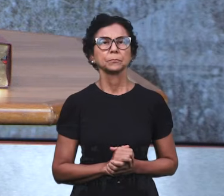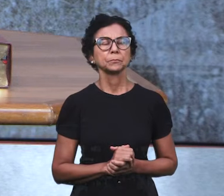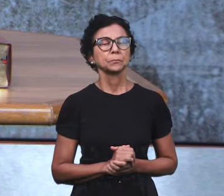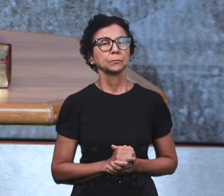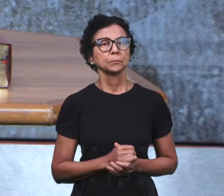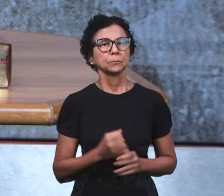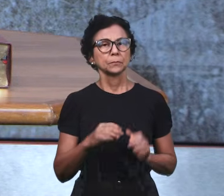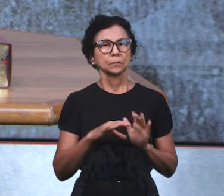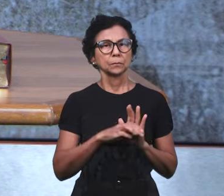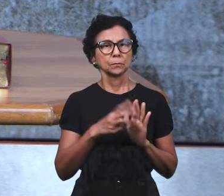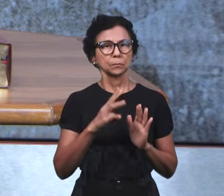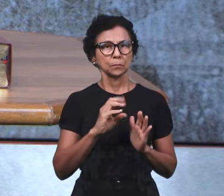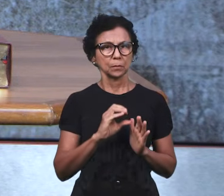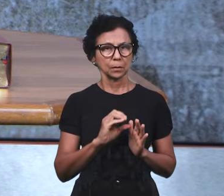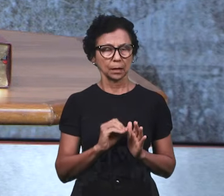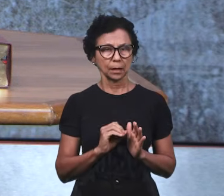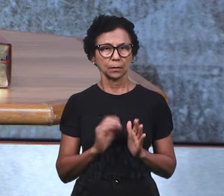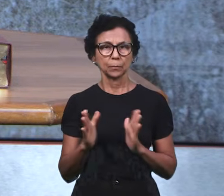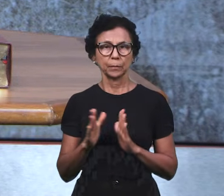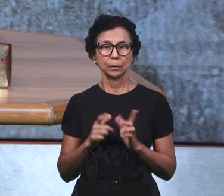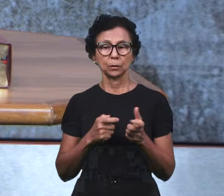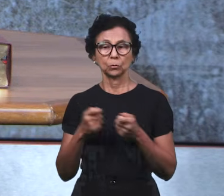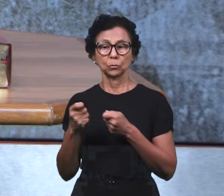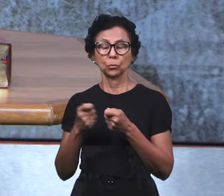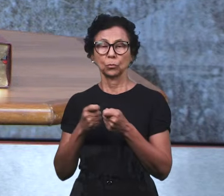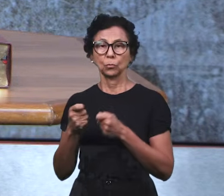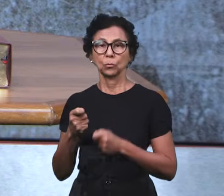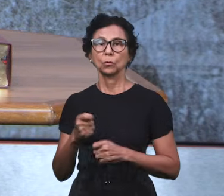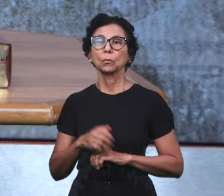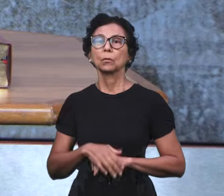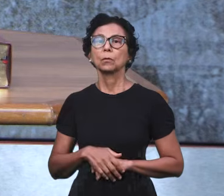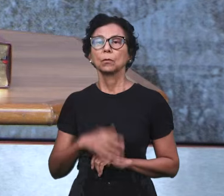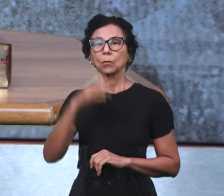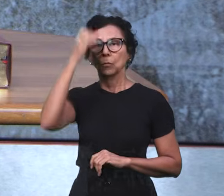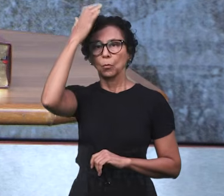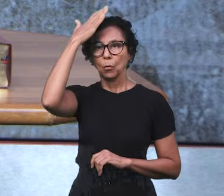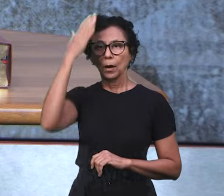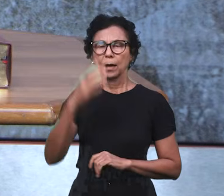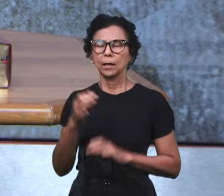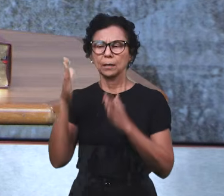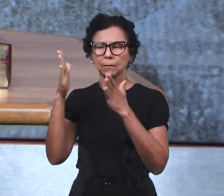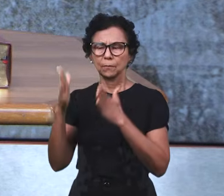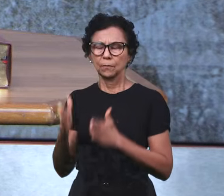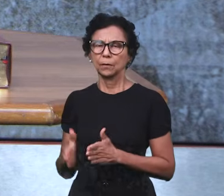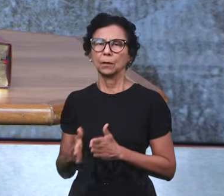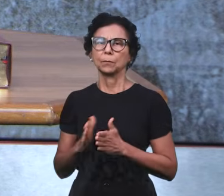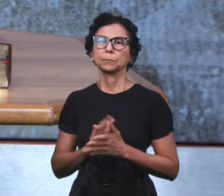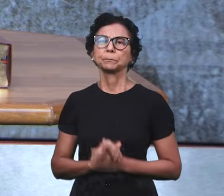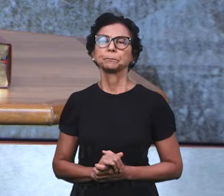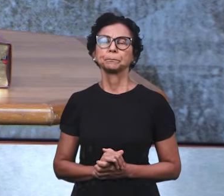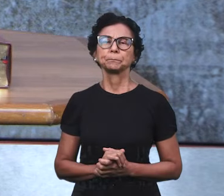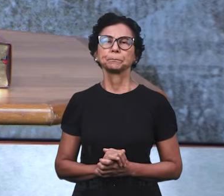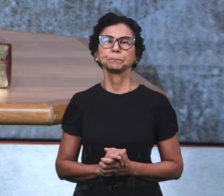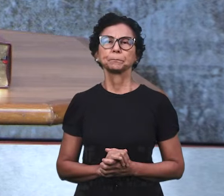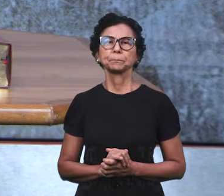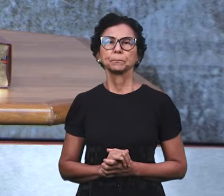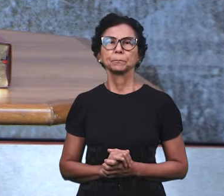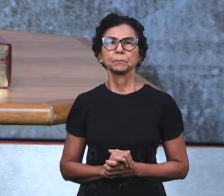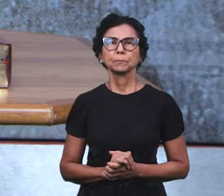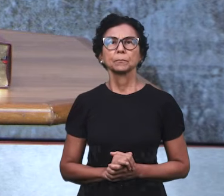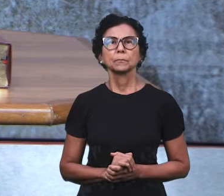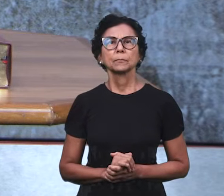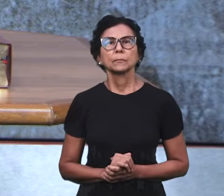ainda no reinado de Ezequias, um rei que fez o que era reto aos olhos do Senhor. Vamos ler o